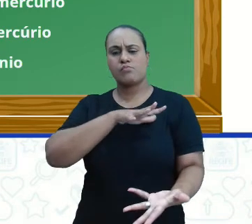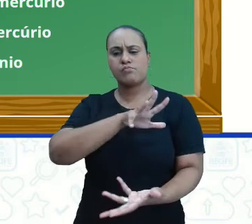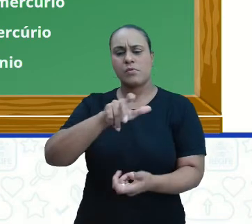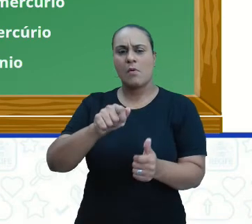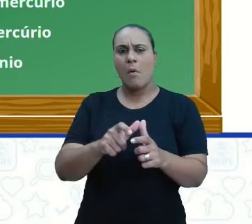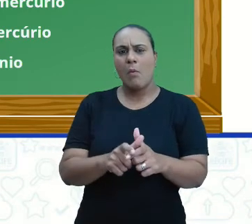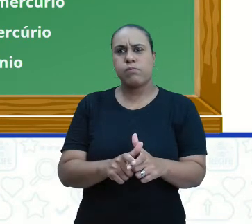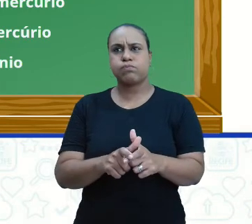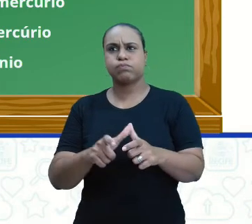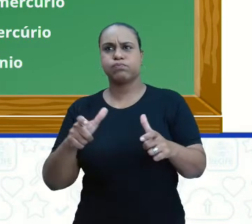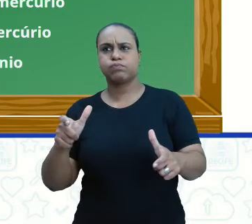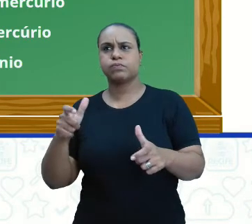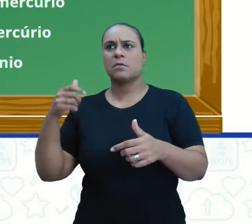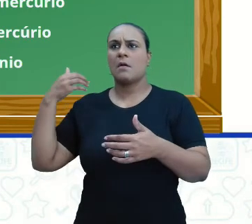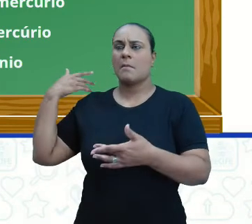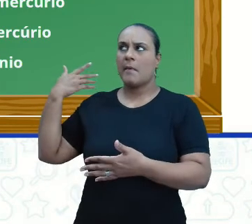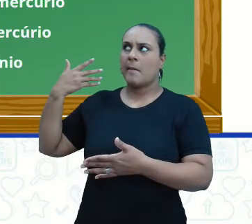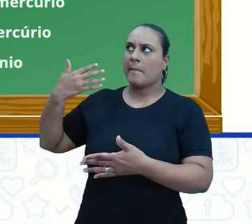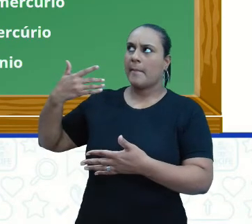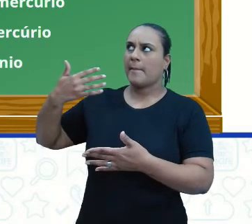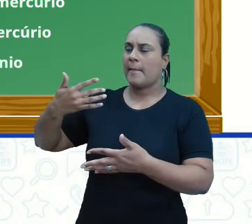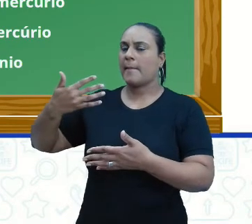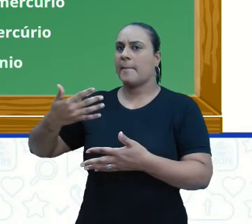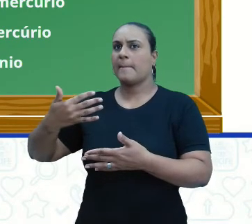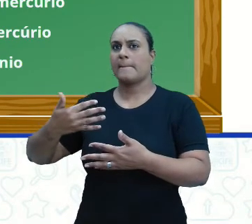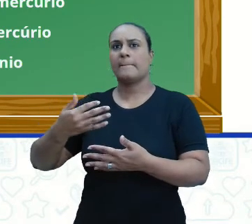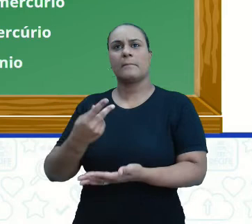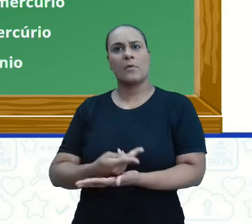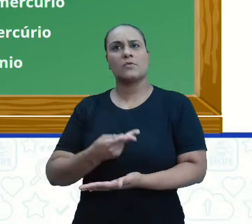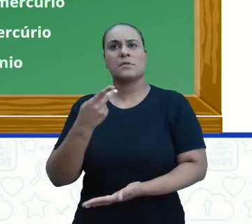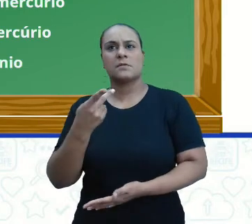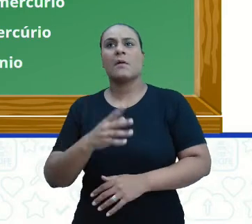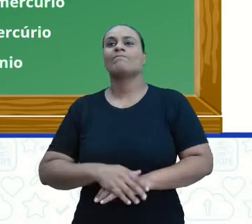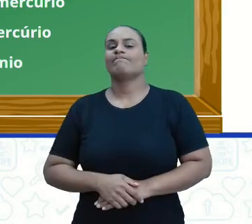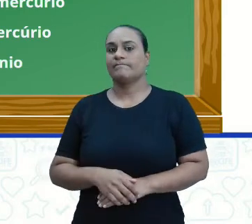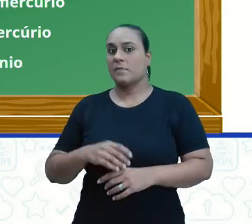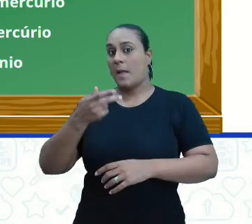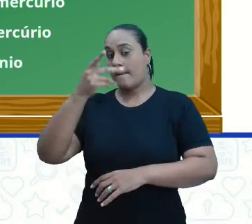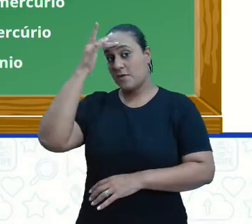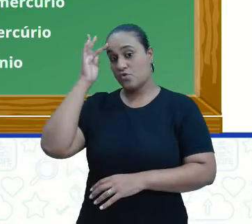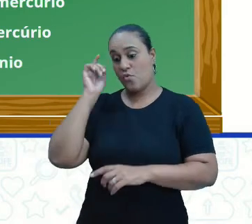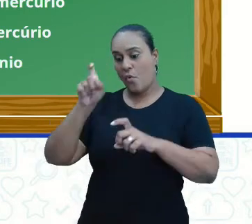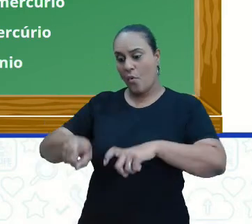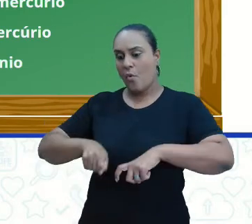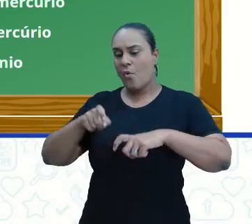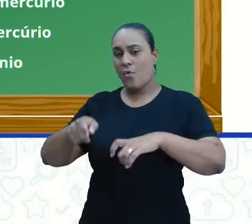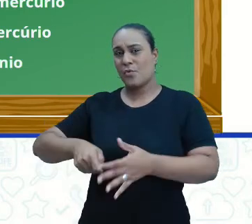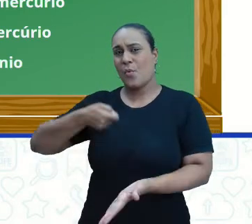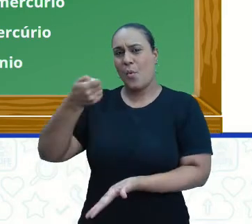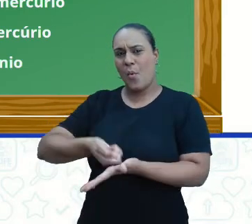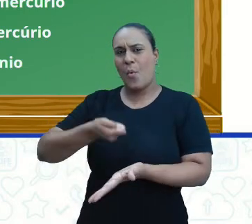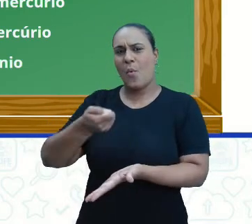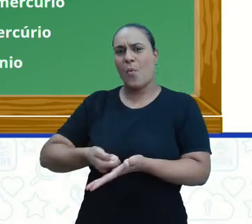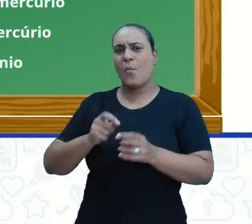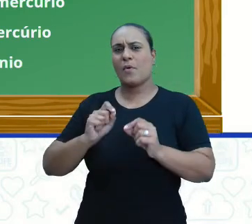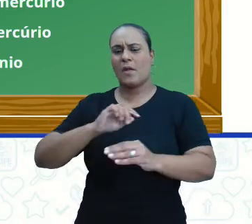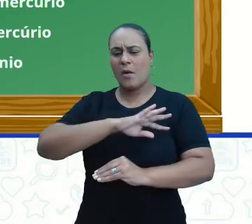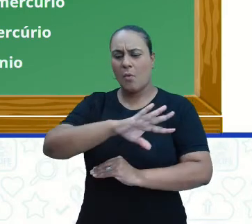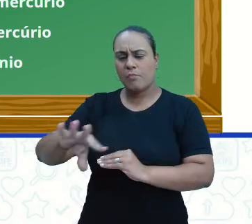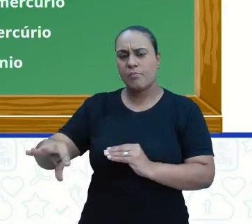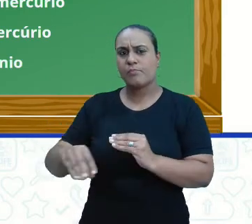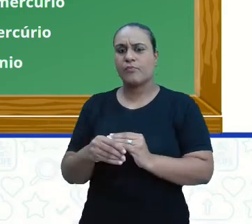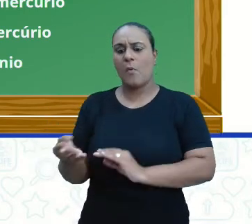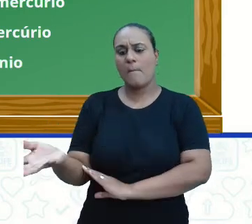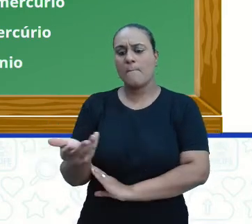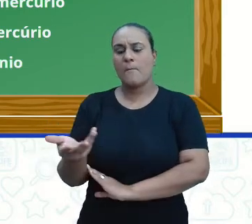que ocorreu ao longo da história da humanidade obrigou os agricultores a incrementarem a produção de